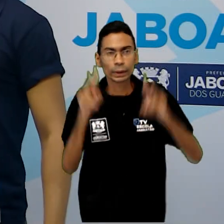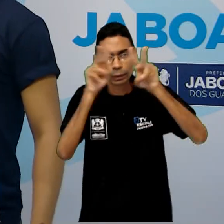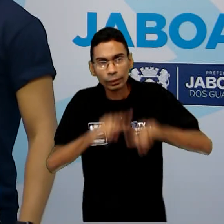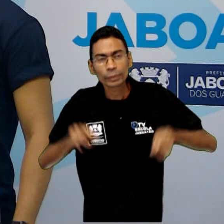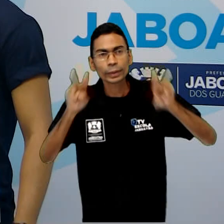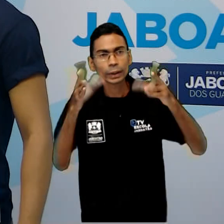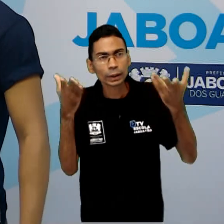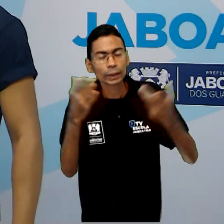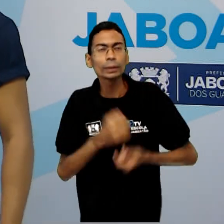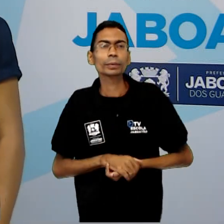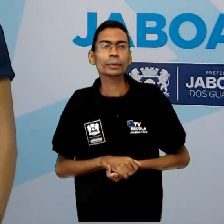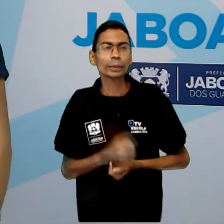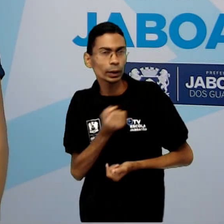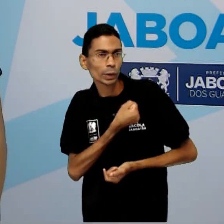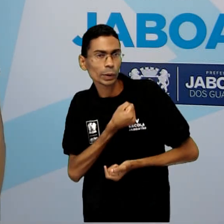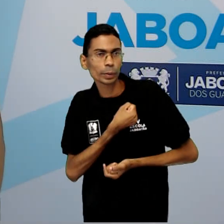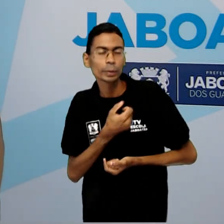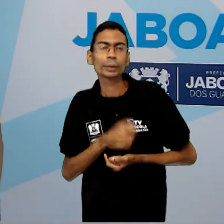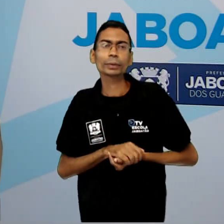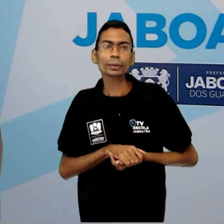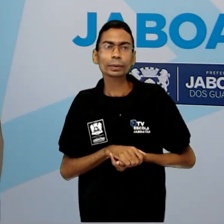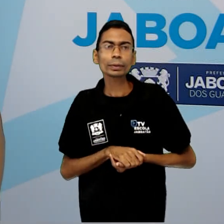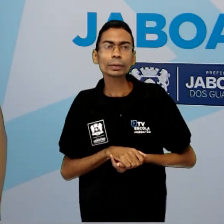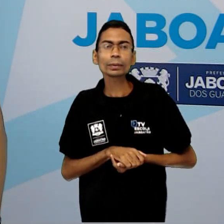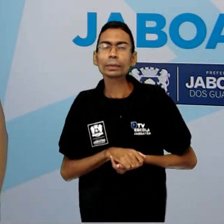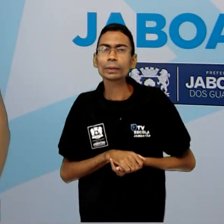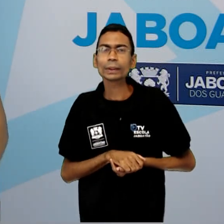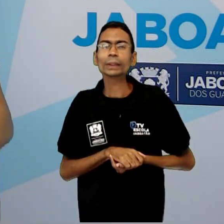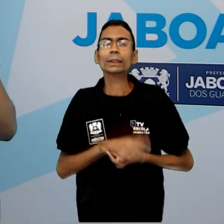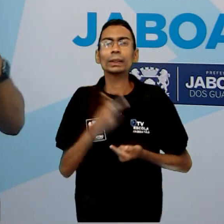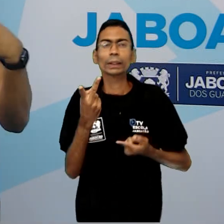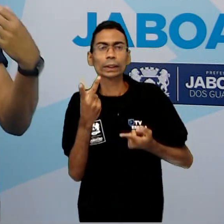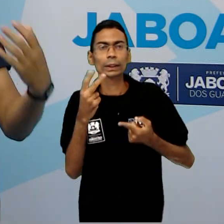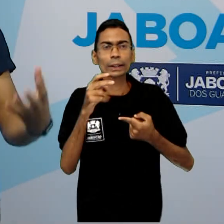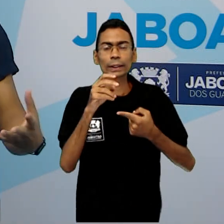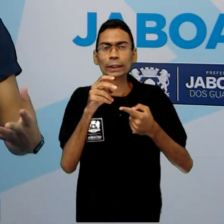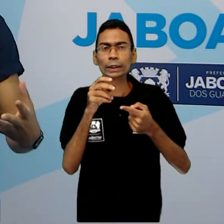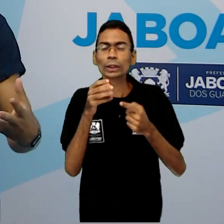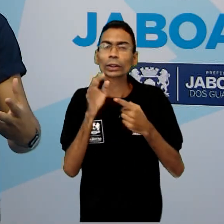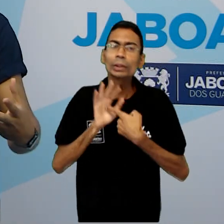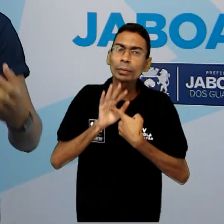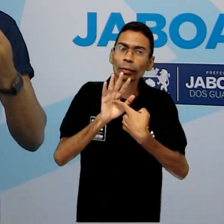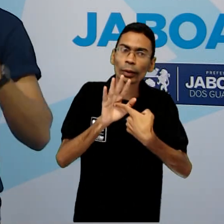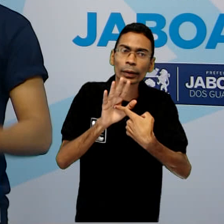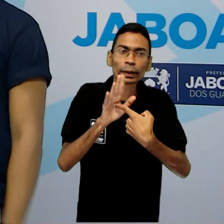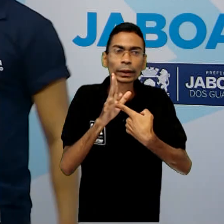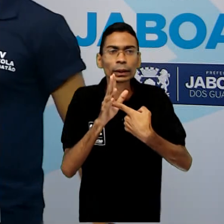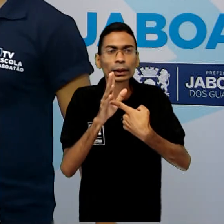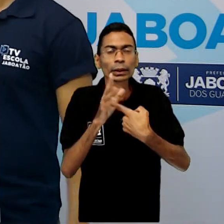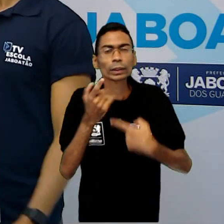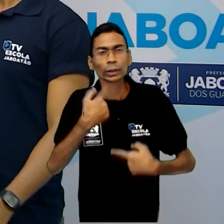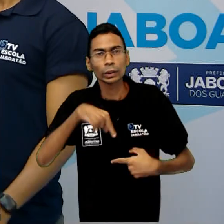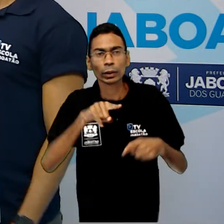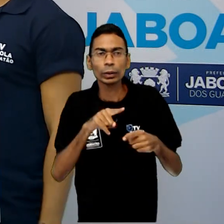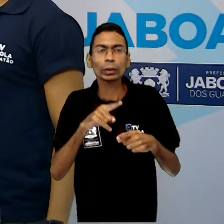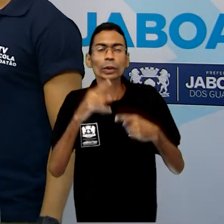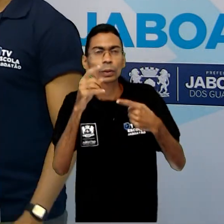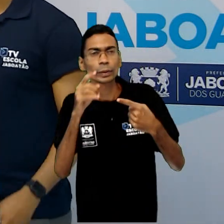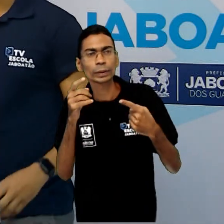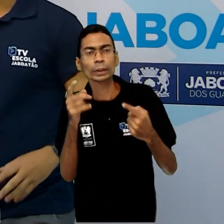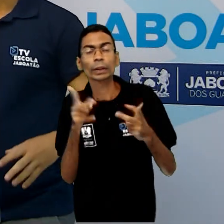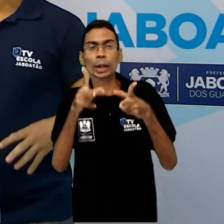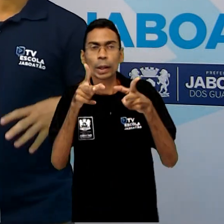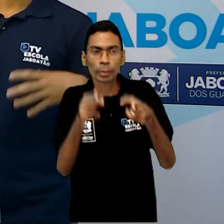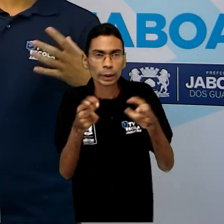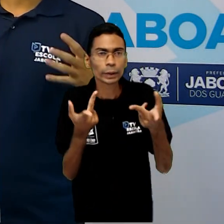temos o numerador, que indica a quantidade de partes que são tomadas, ou que nós queremos representar. Pois bem, já